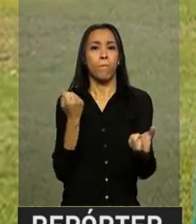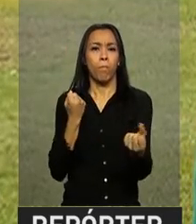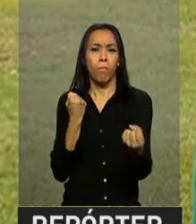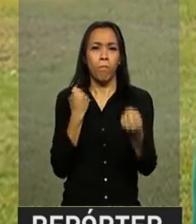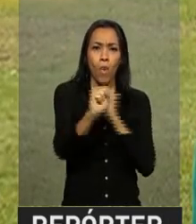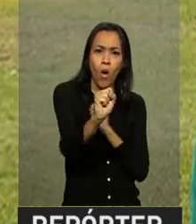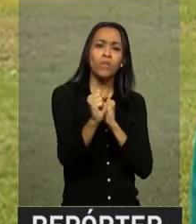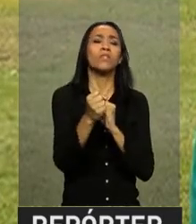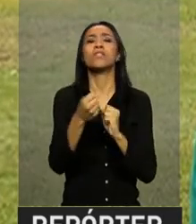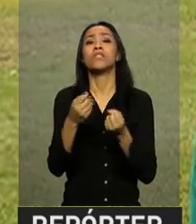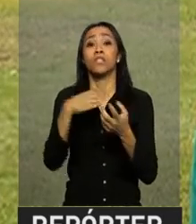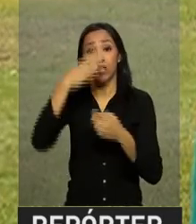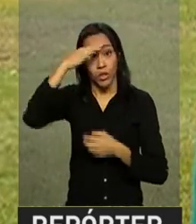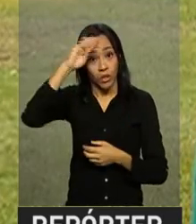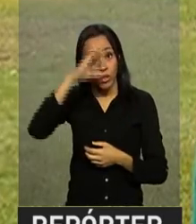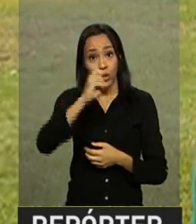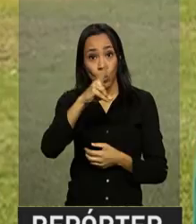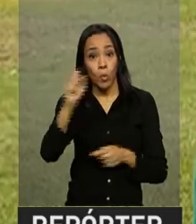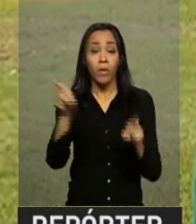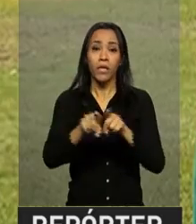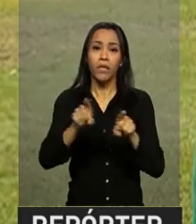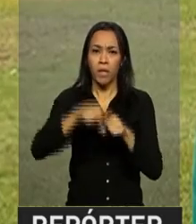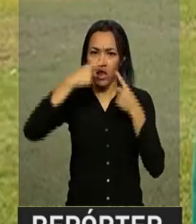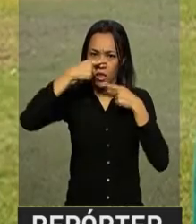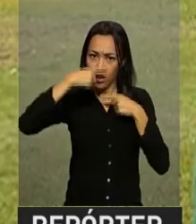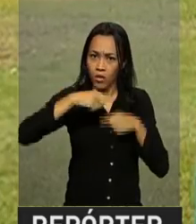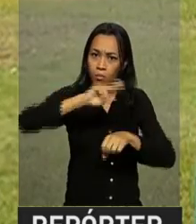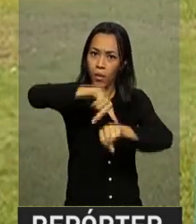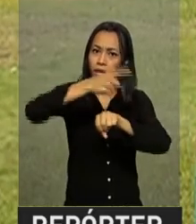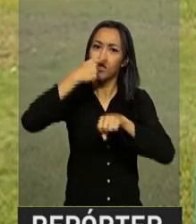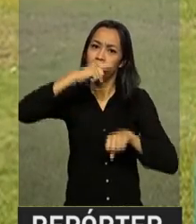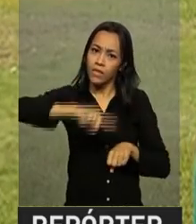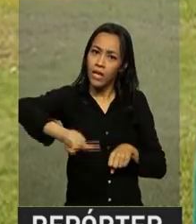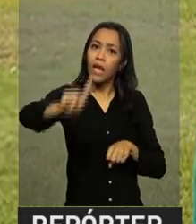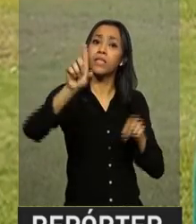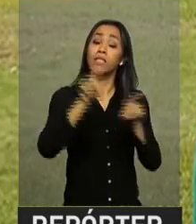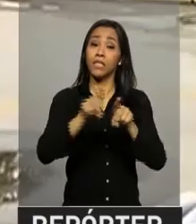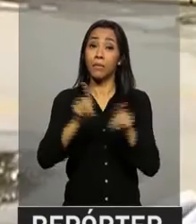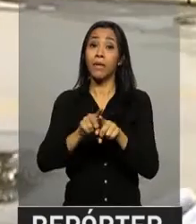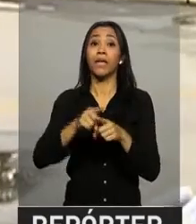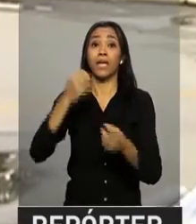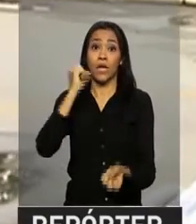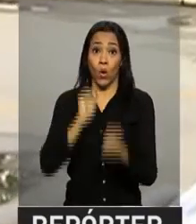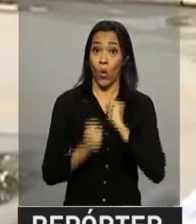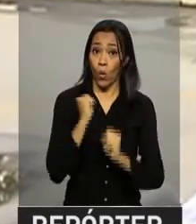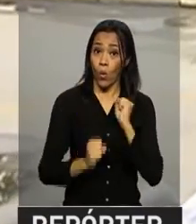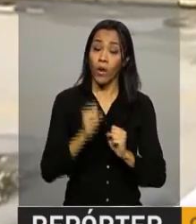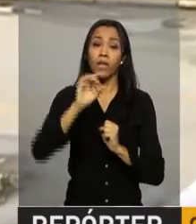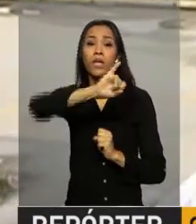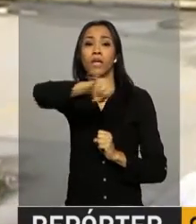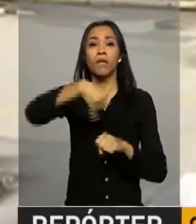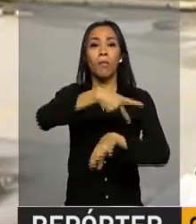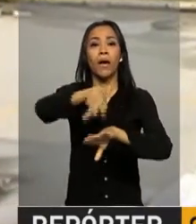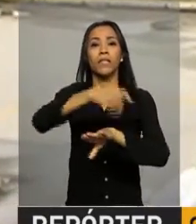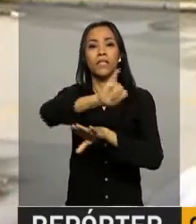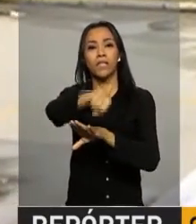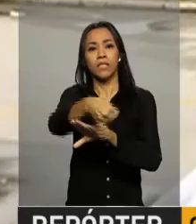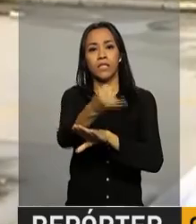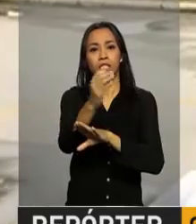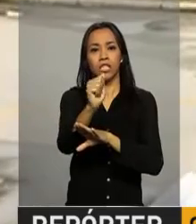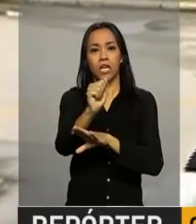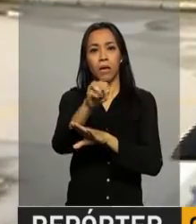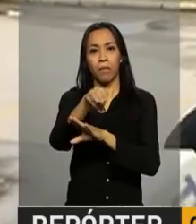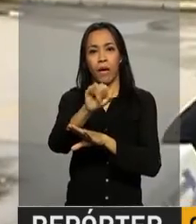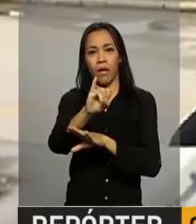futebol feminino da Nova Zelândia e também da delegação do atletismo da Jamaica. É uma honra muito grande receber esses atletas